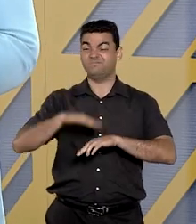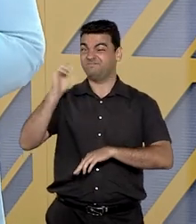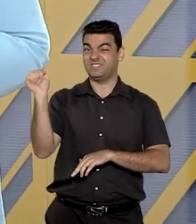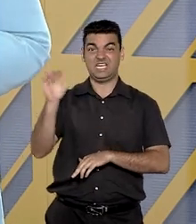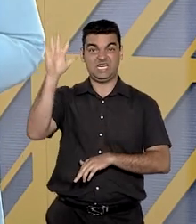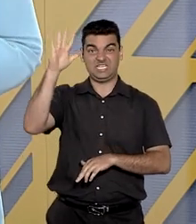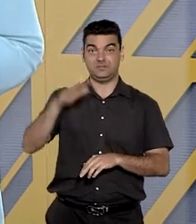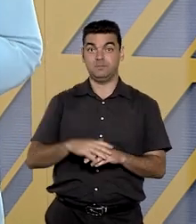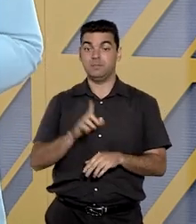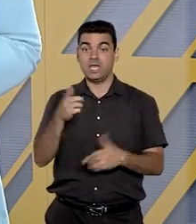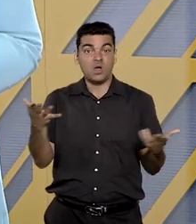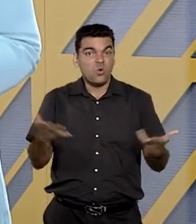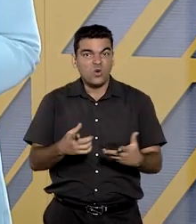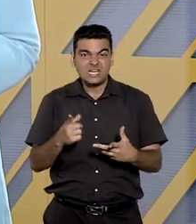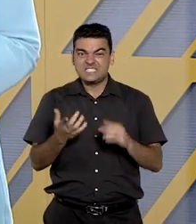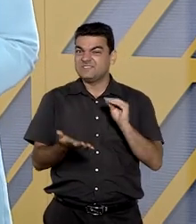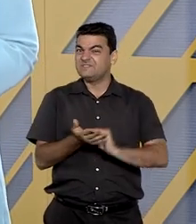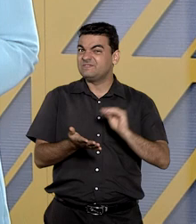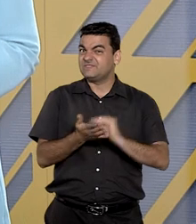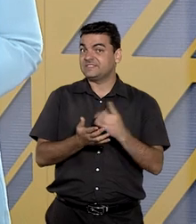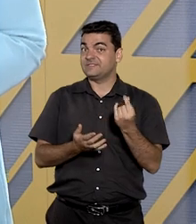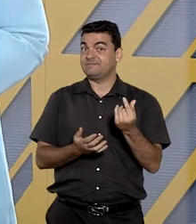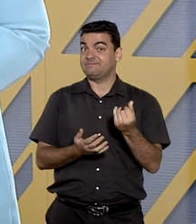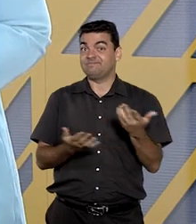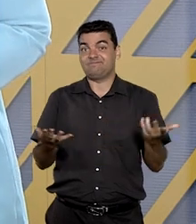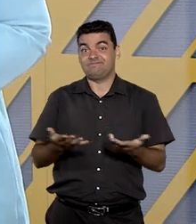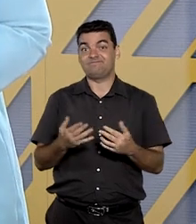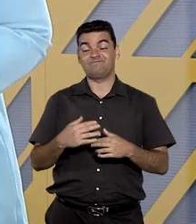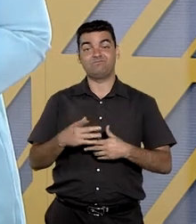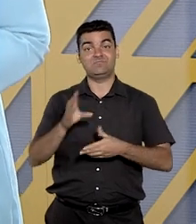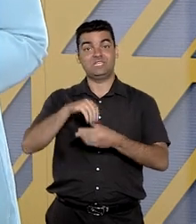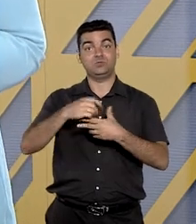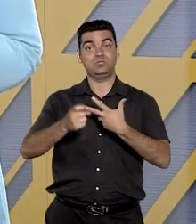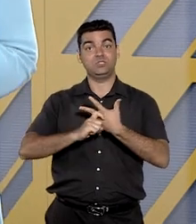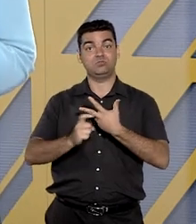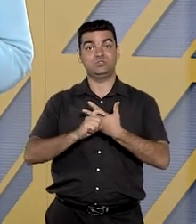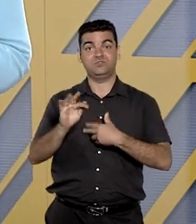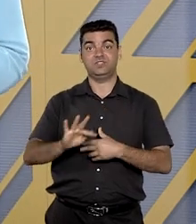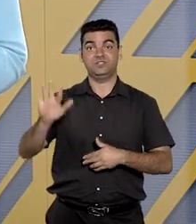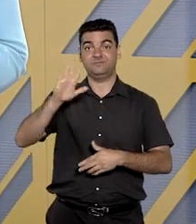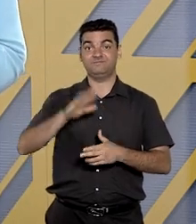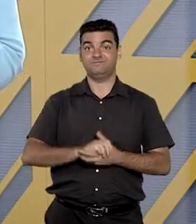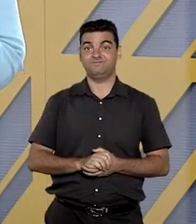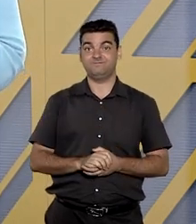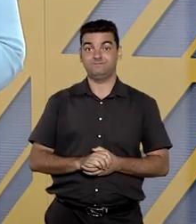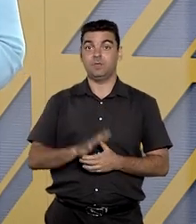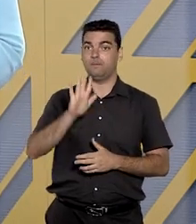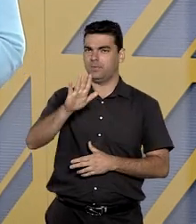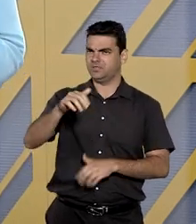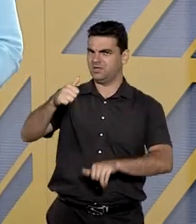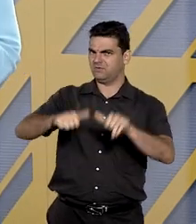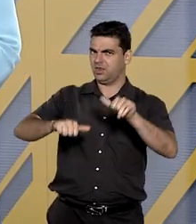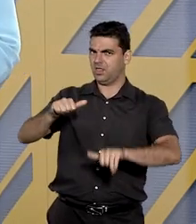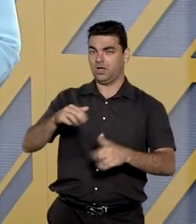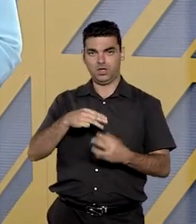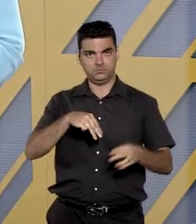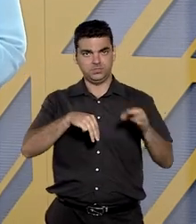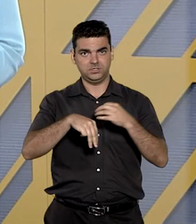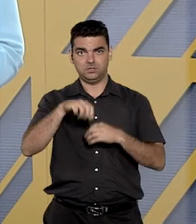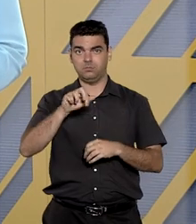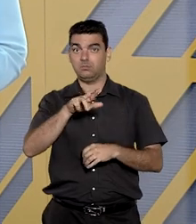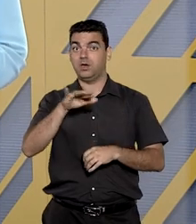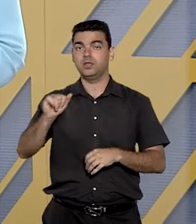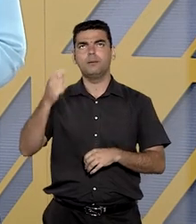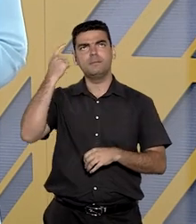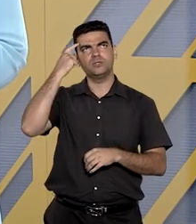5 bilhões de reais, em um momento marcado por cortes de despesas no Poder Executivo Federal. Ao analisar o caso,